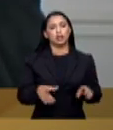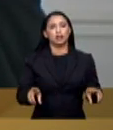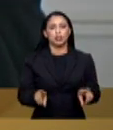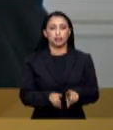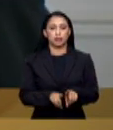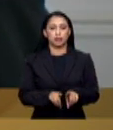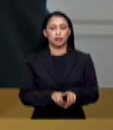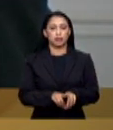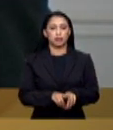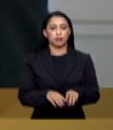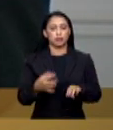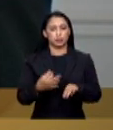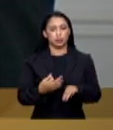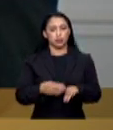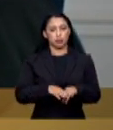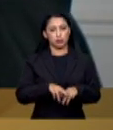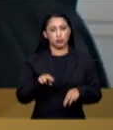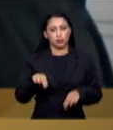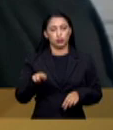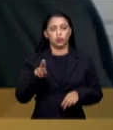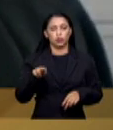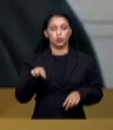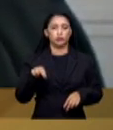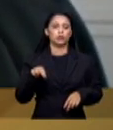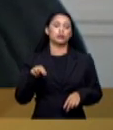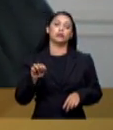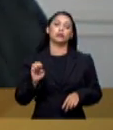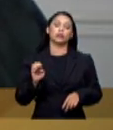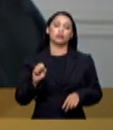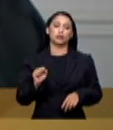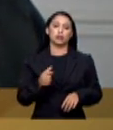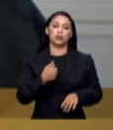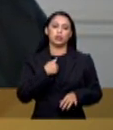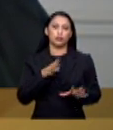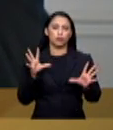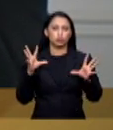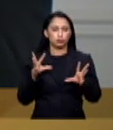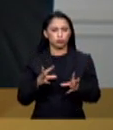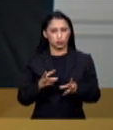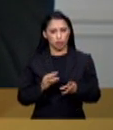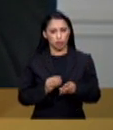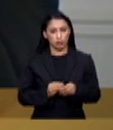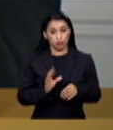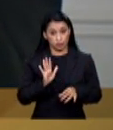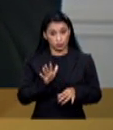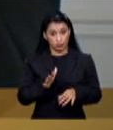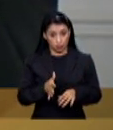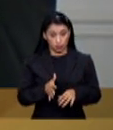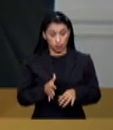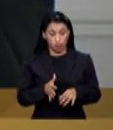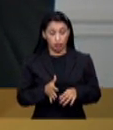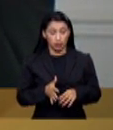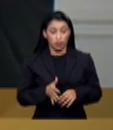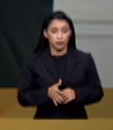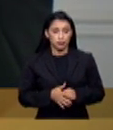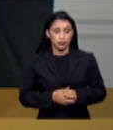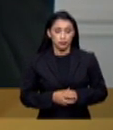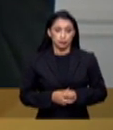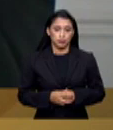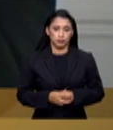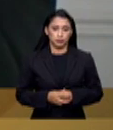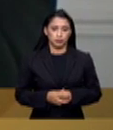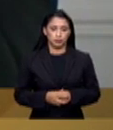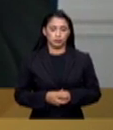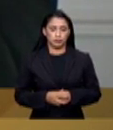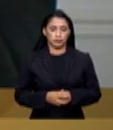Nunes Marques, eu vou ser extremamente sintético, mas já adiantando que Supremo vou